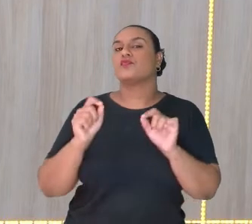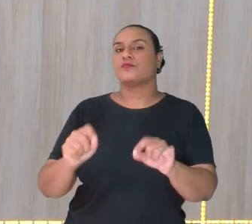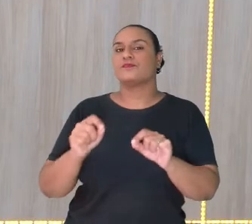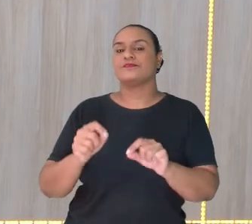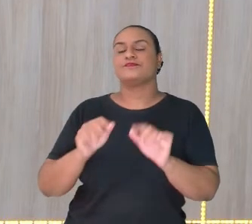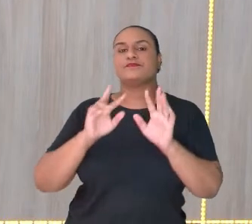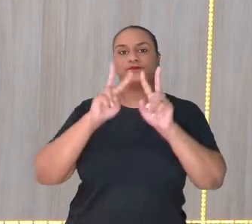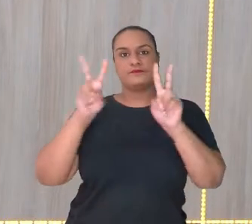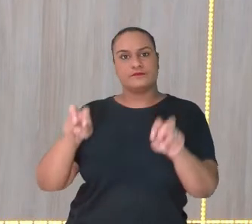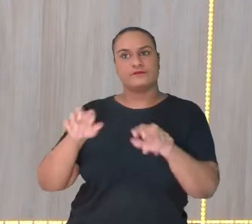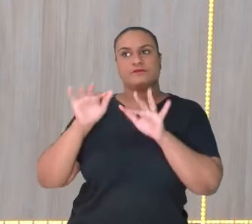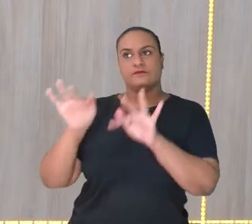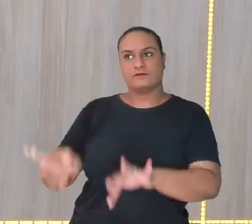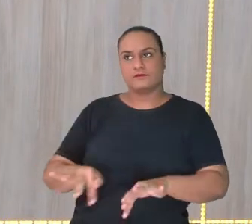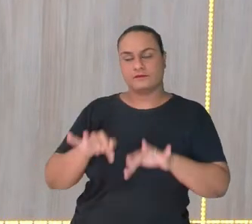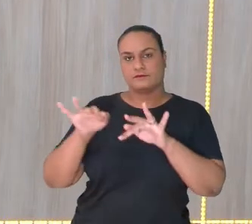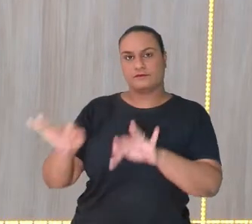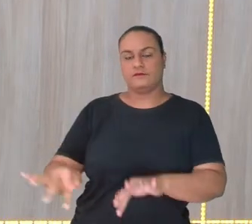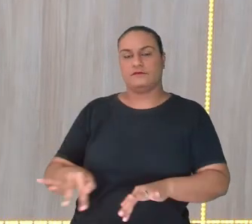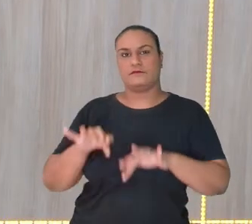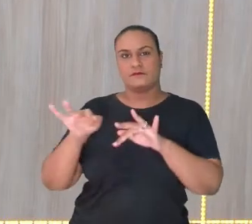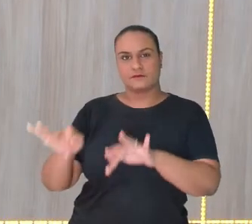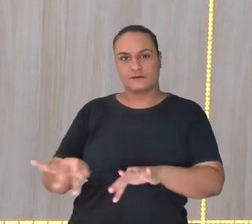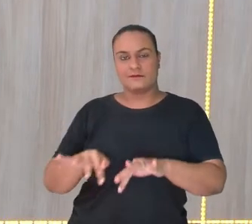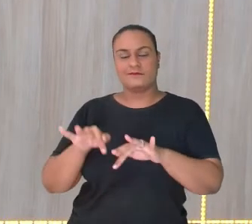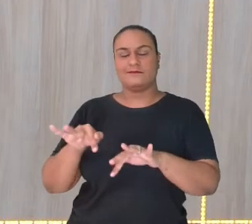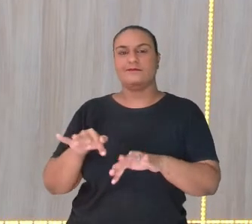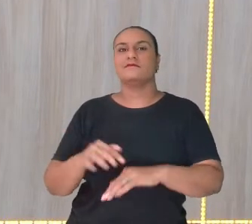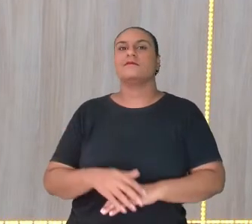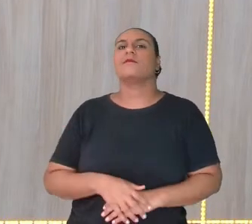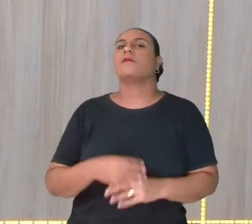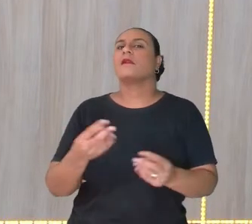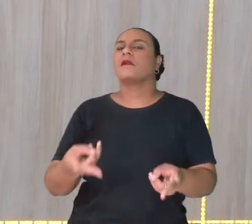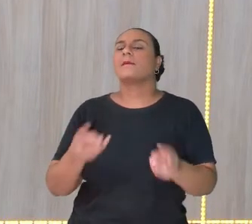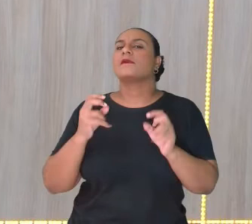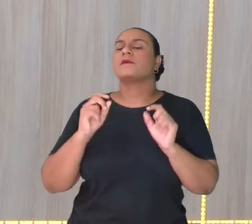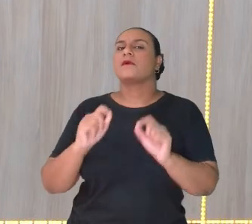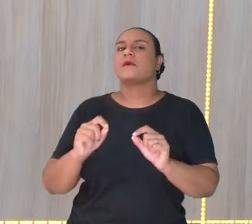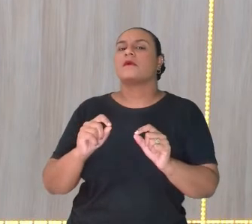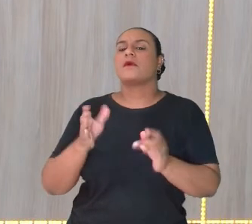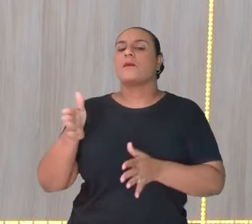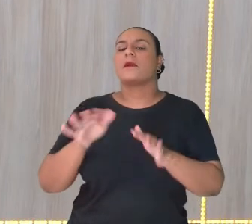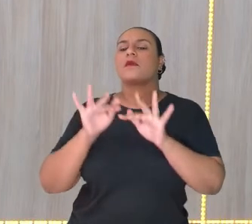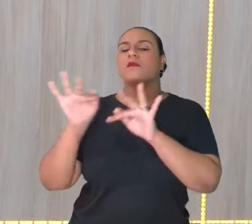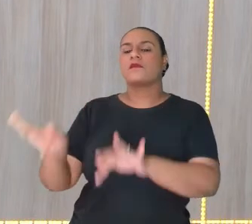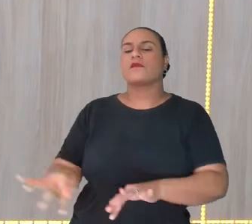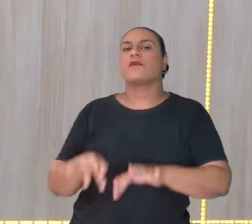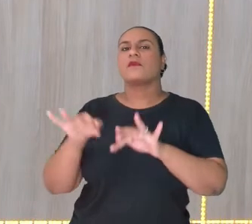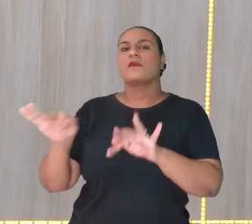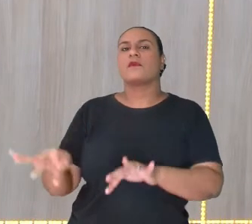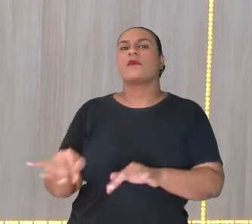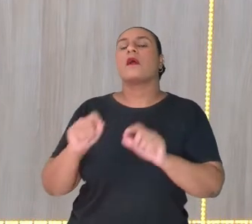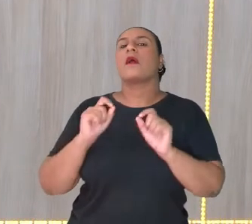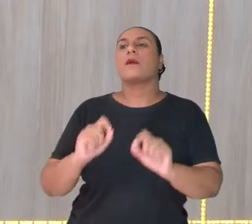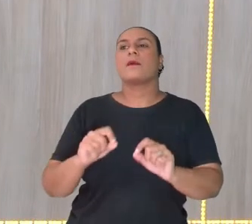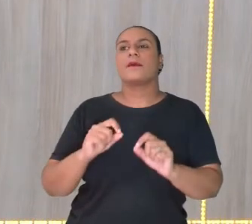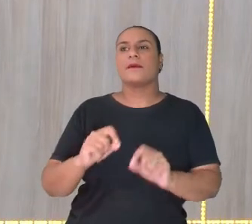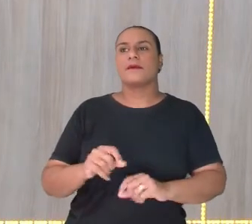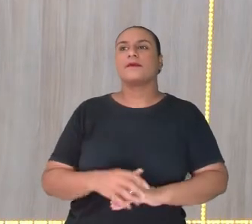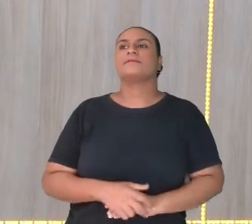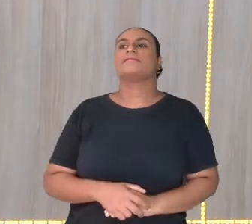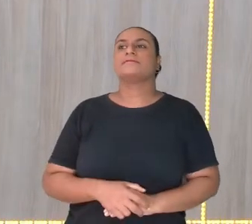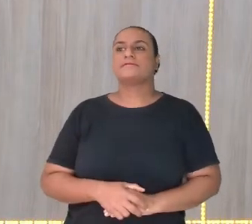sobre o feudalismo. A gente viu que o feudalismo era o que, gente? Que foi que a gente viu? Que